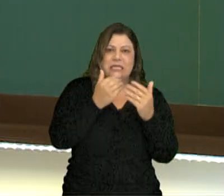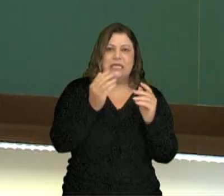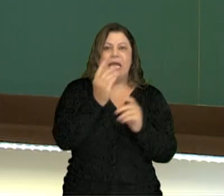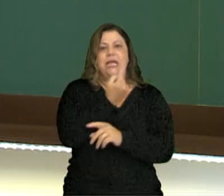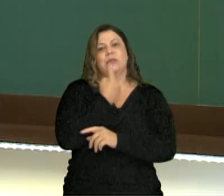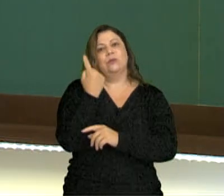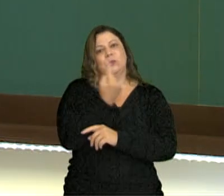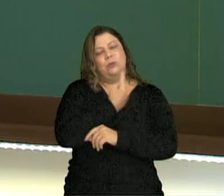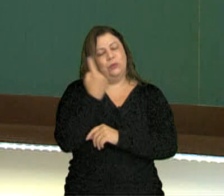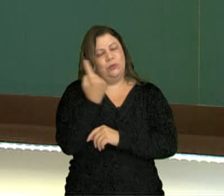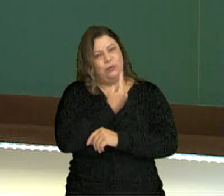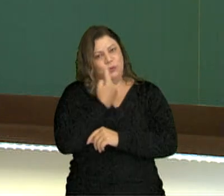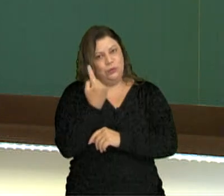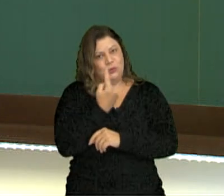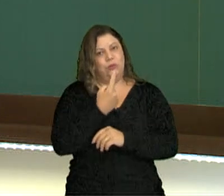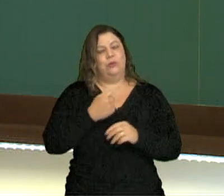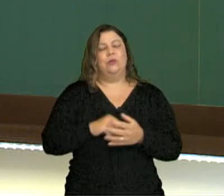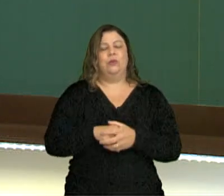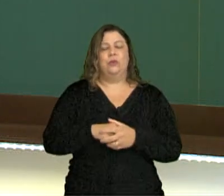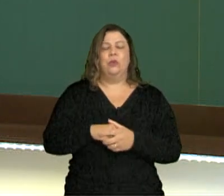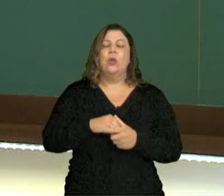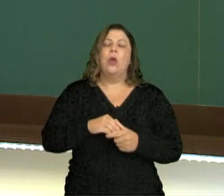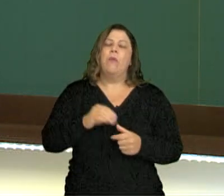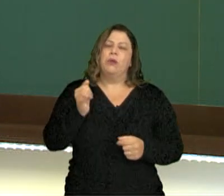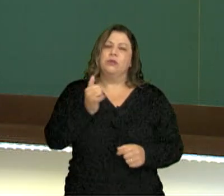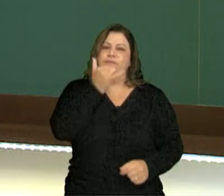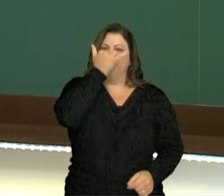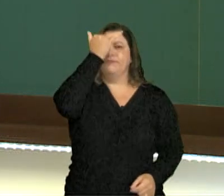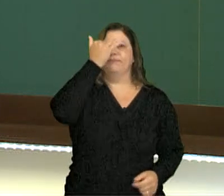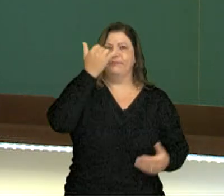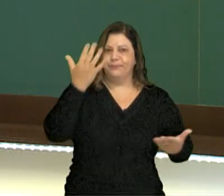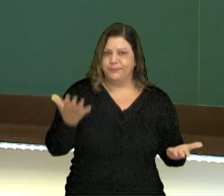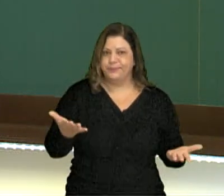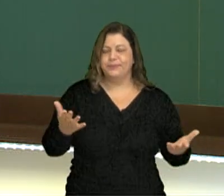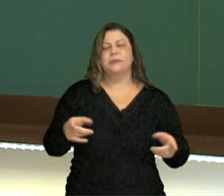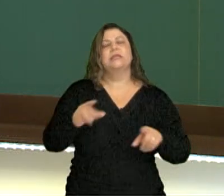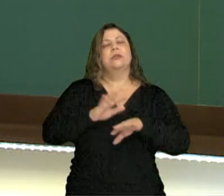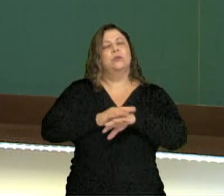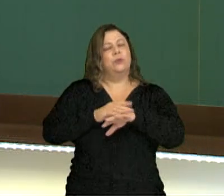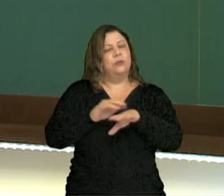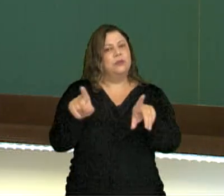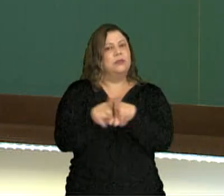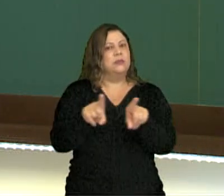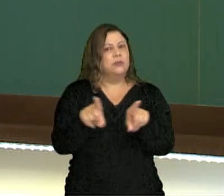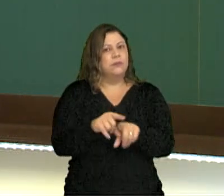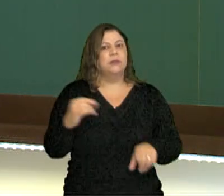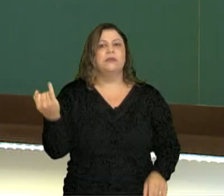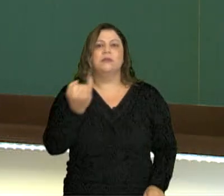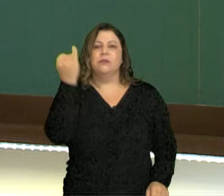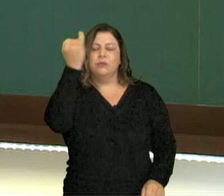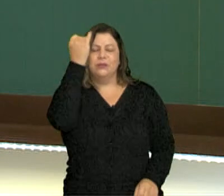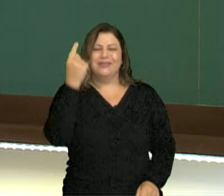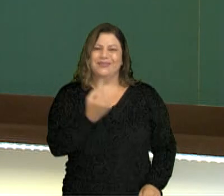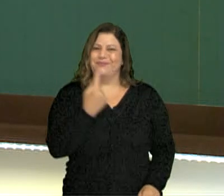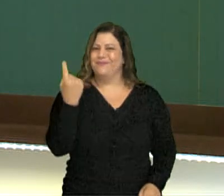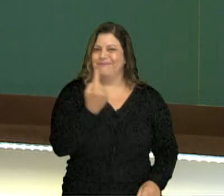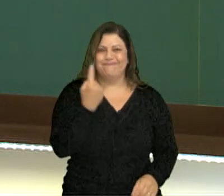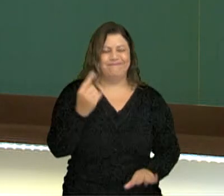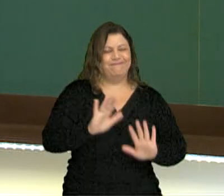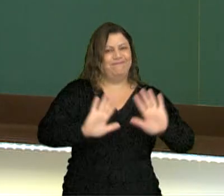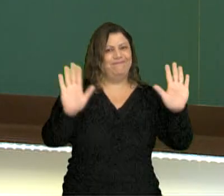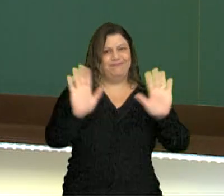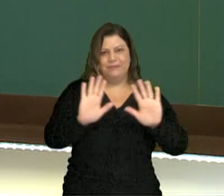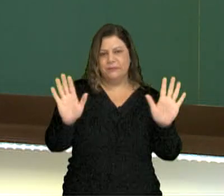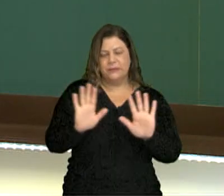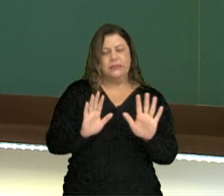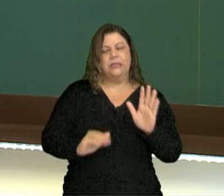porque isso pode gerar lesões e doenças. Então é muito importante, gente, não praticar sozinho. Ter um